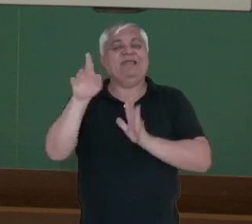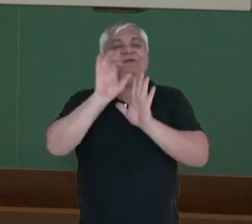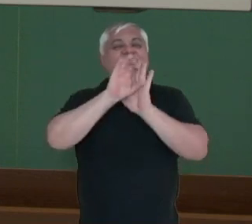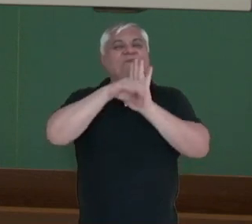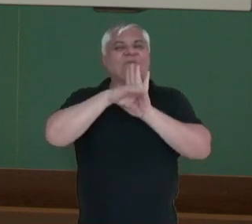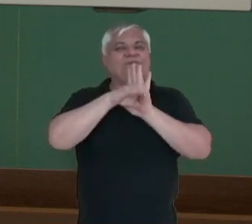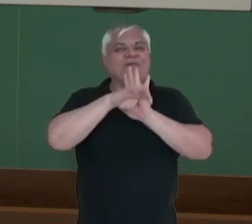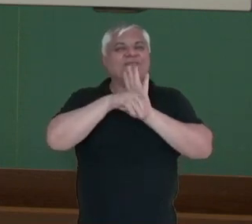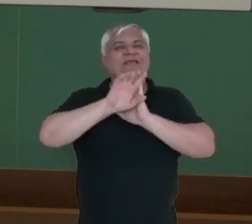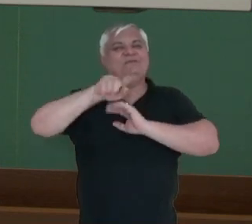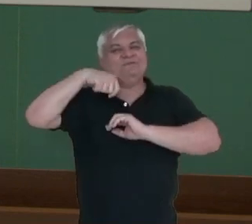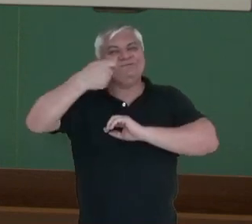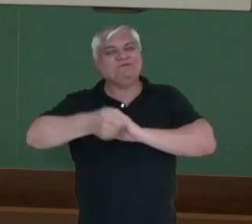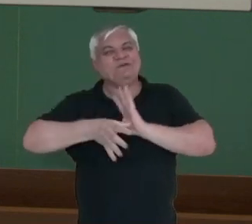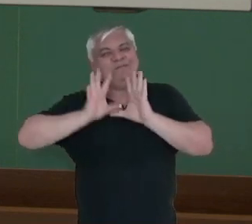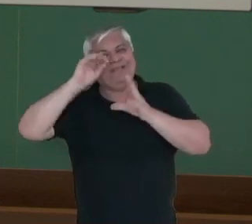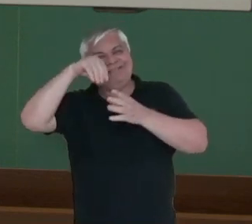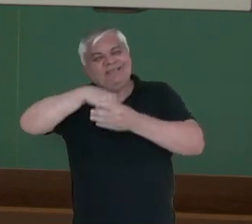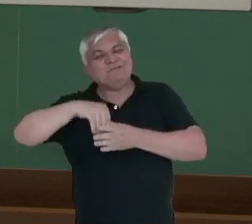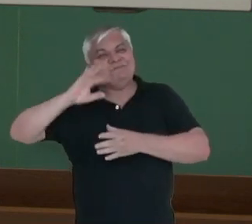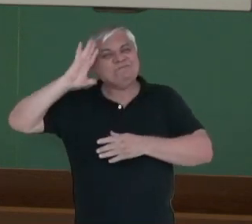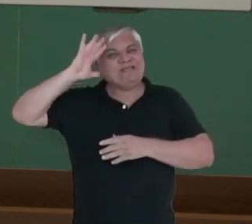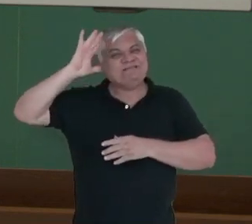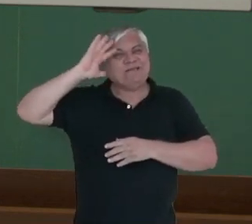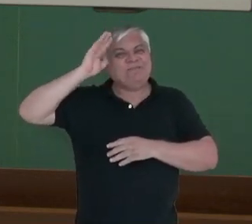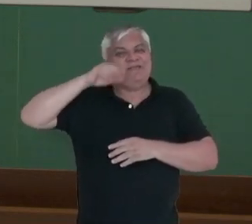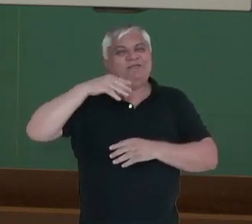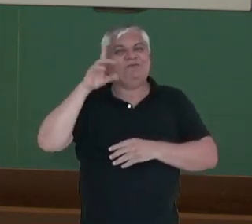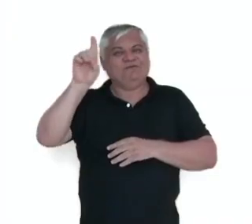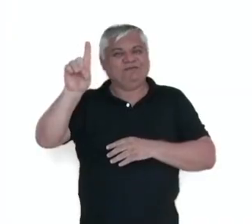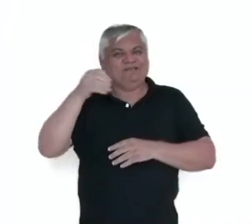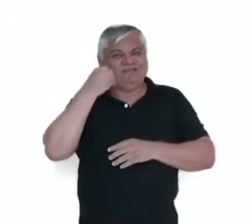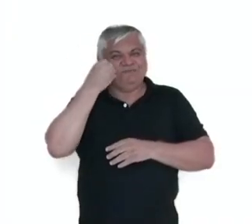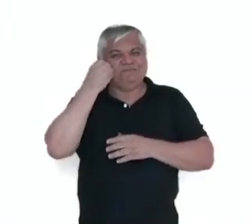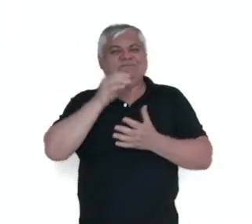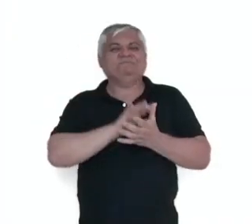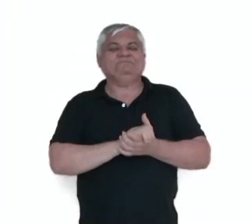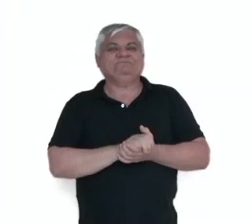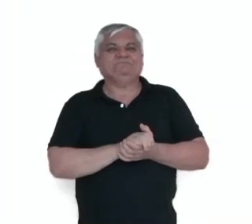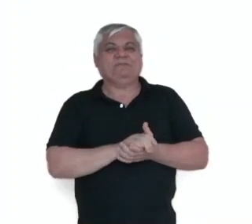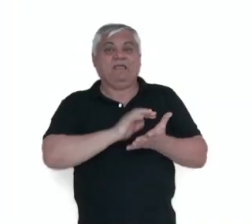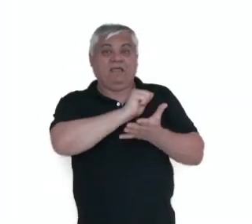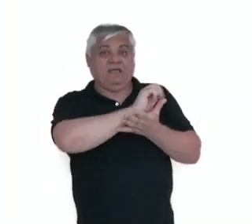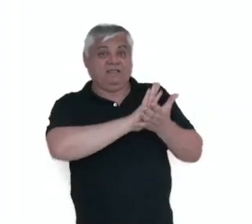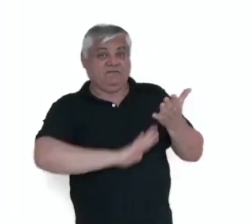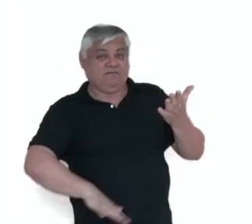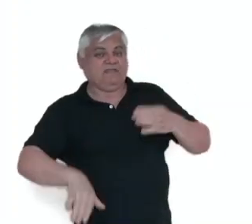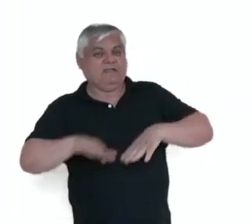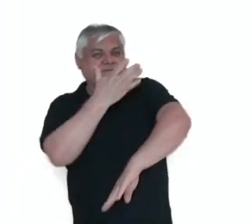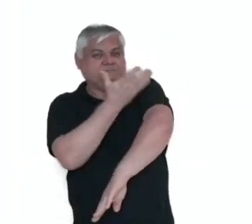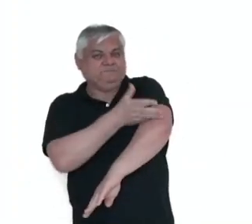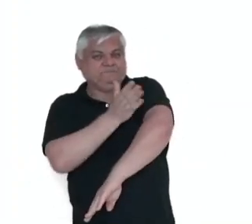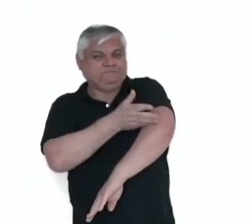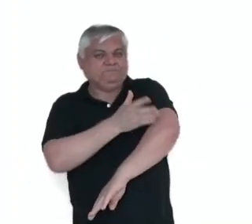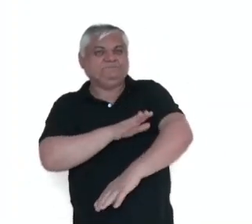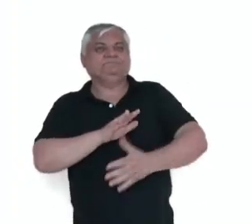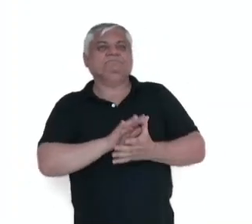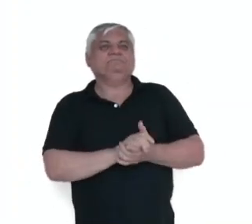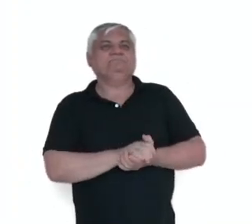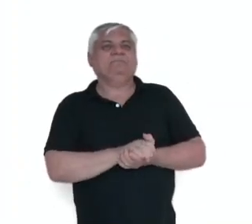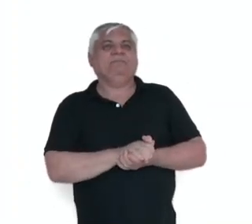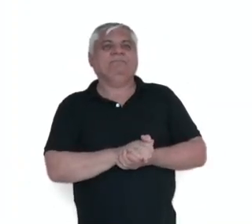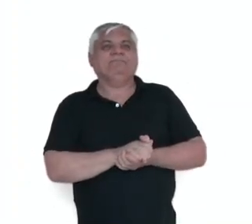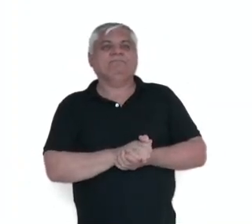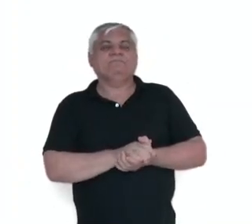conceitos implícitos no pensamento humeano. Vamos fazer essa atividade para praticar um pouco mais? Então, a partir